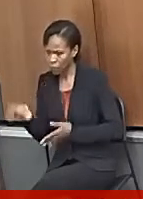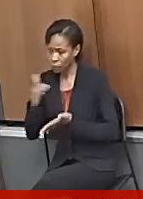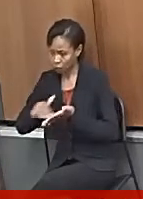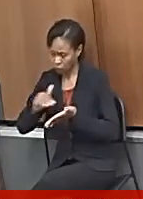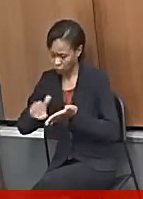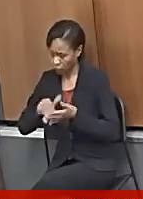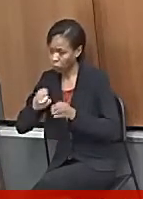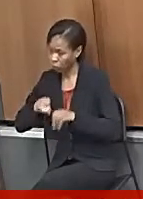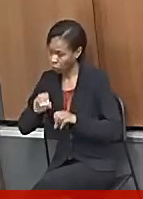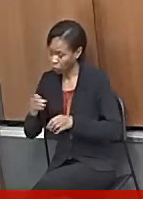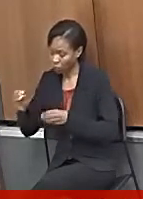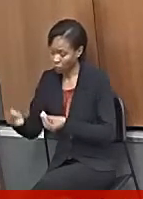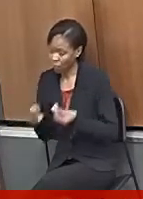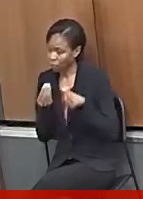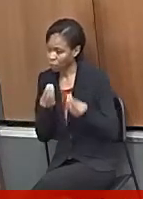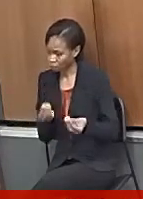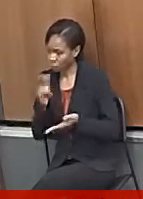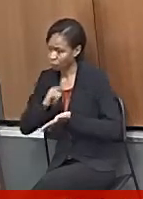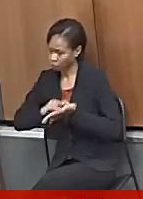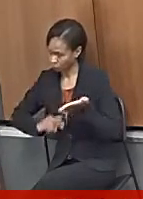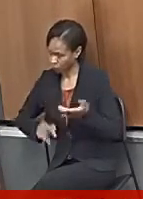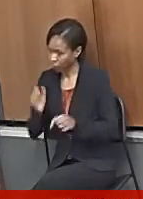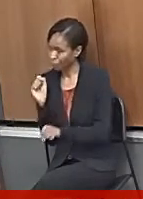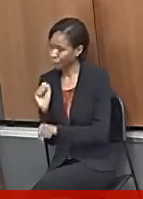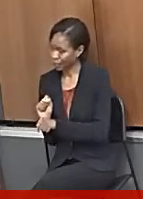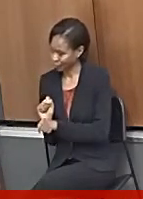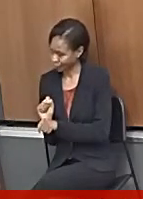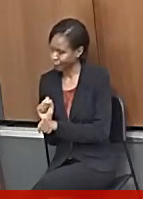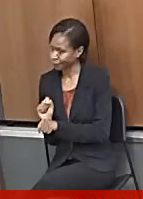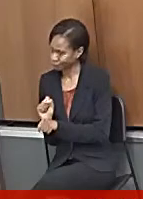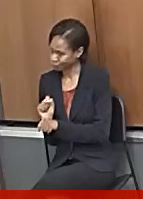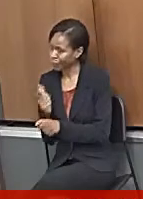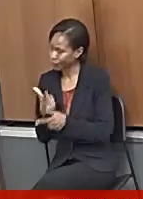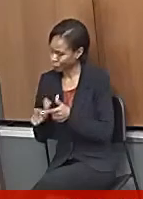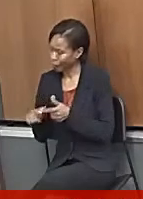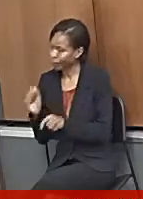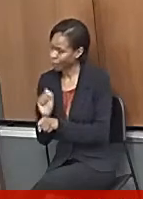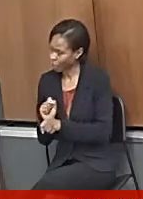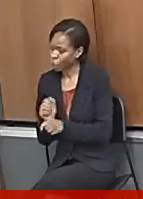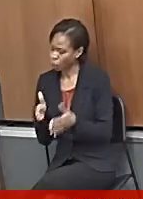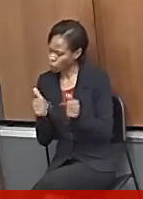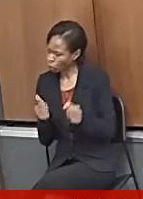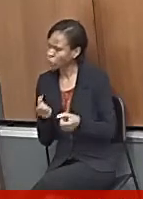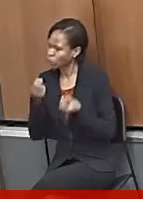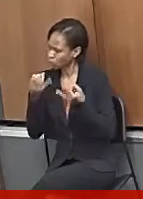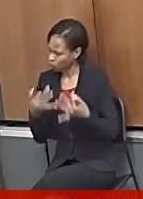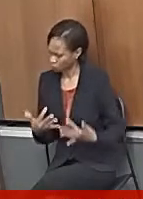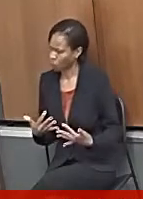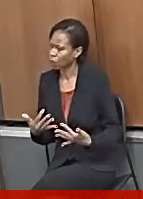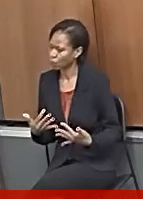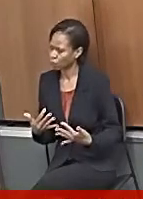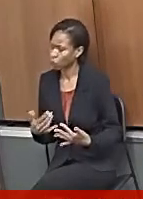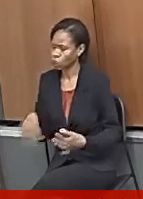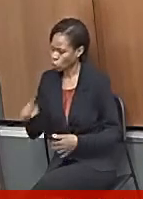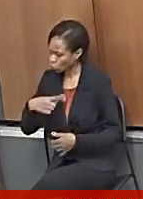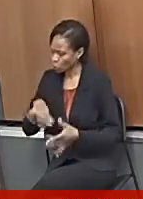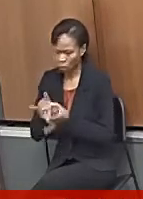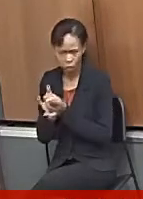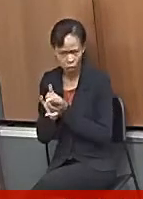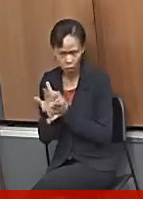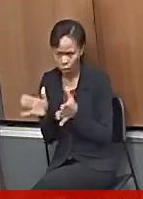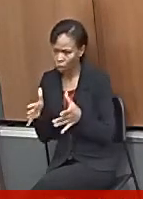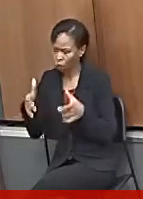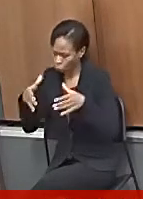que está parado os pendências que estão paradas e pedir explicação então nós deixamos disponível